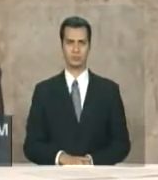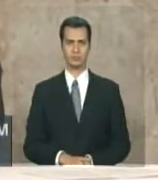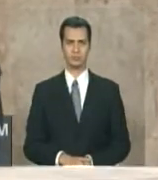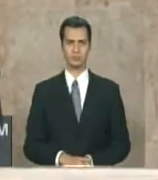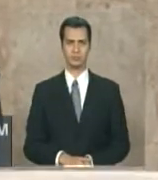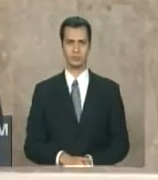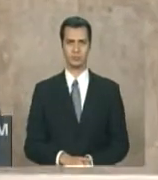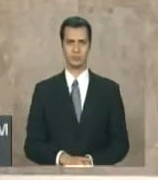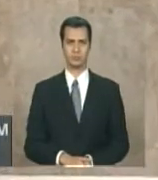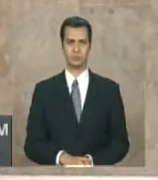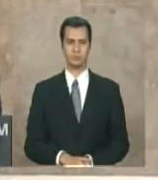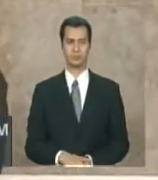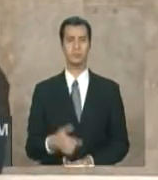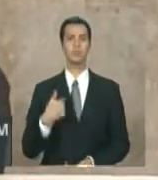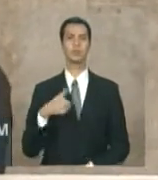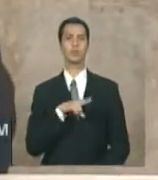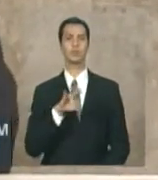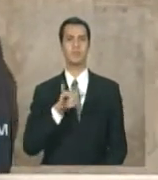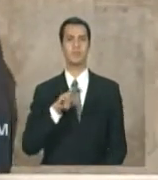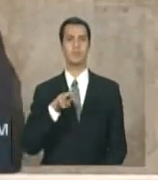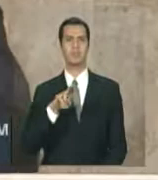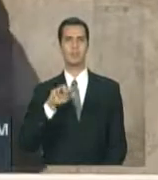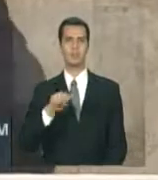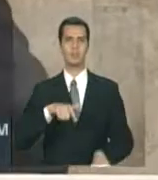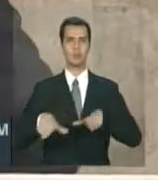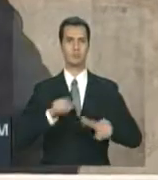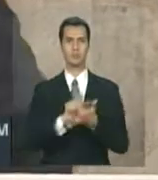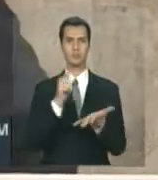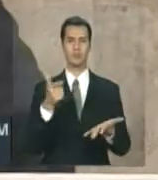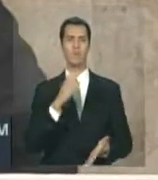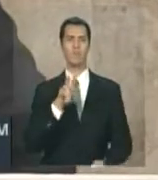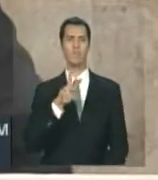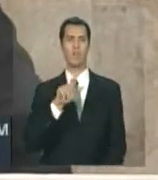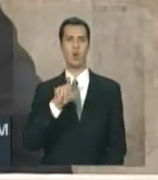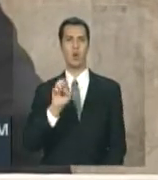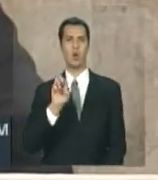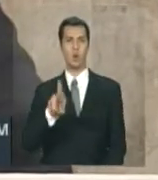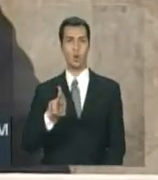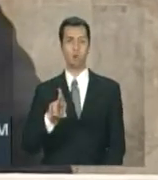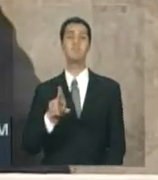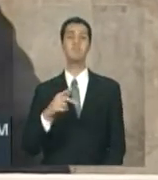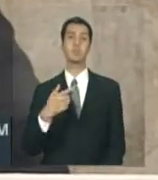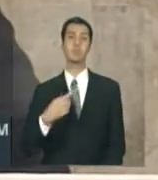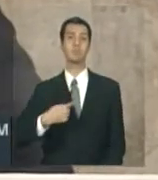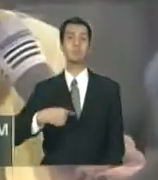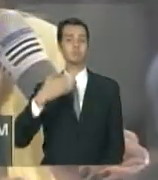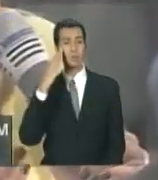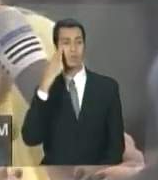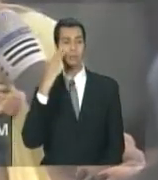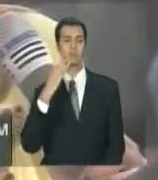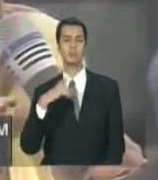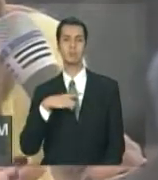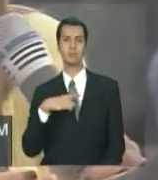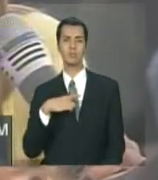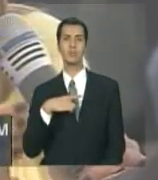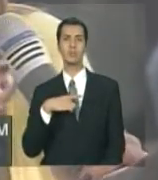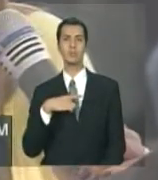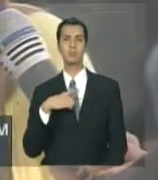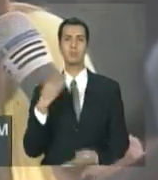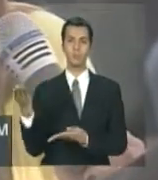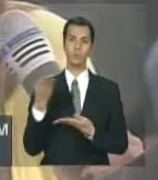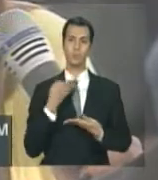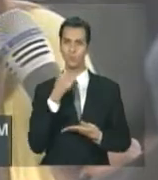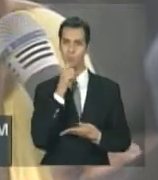Ministro, Ivna do Valor Econômico, eu sei que é para a gente ter um release, mas aqui ainda não chegou. Então, se o senhor puder fazer só um resuminho